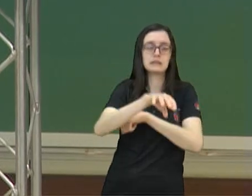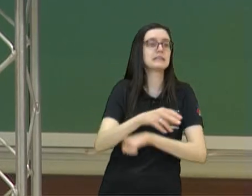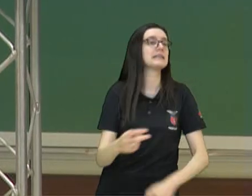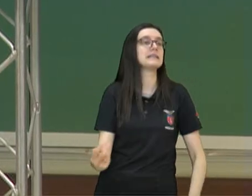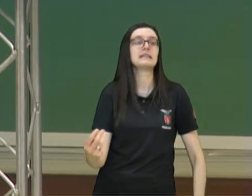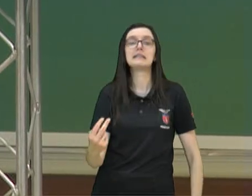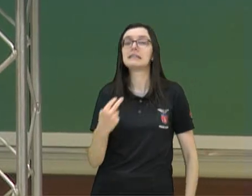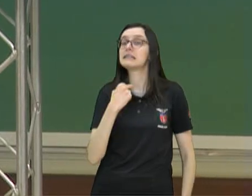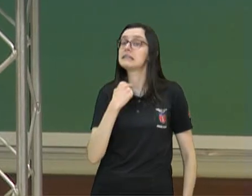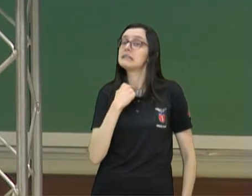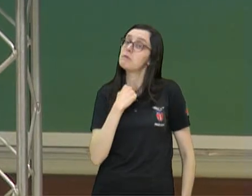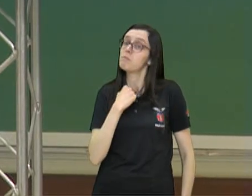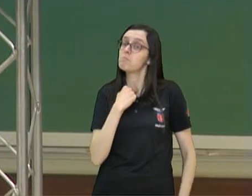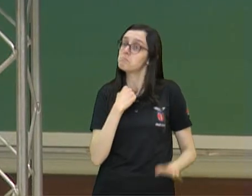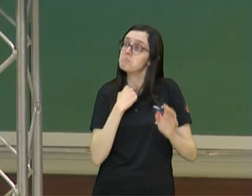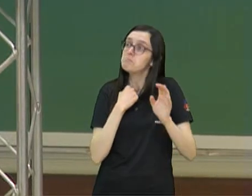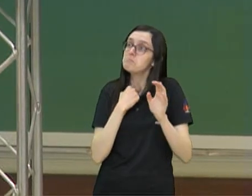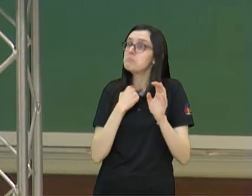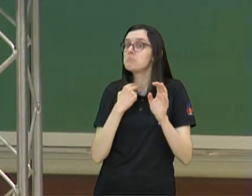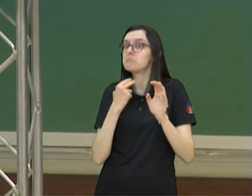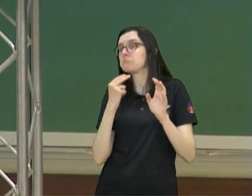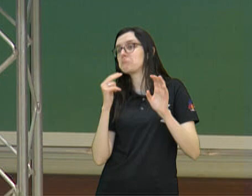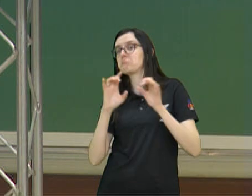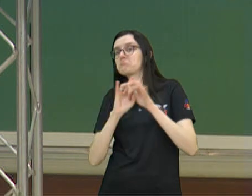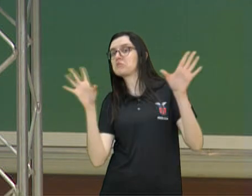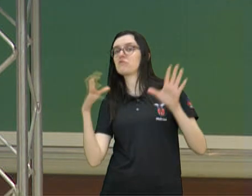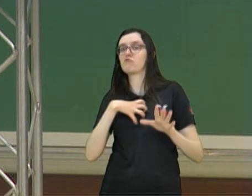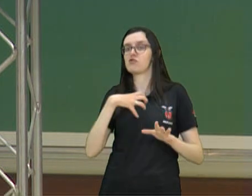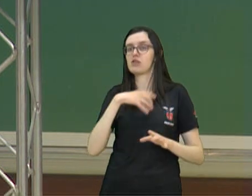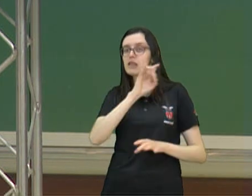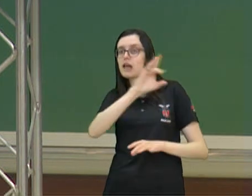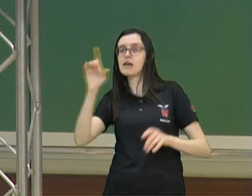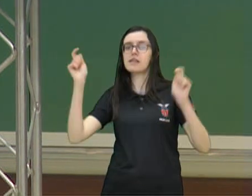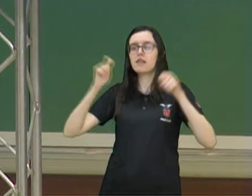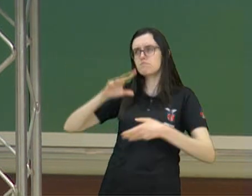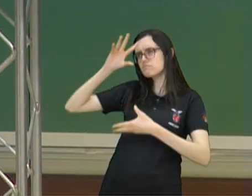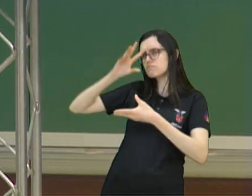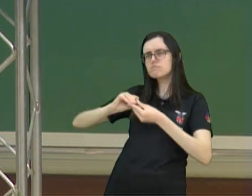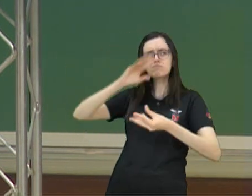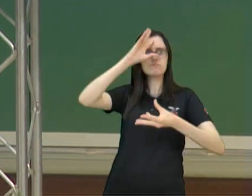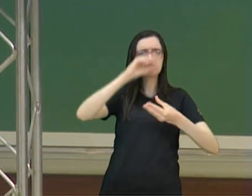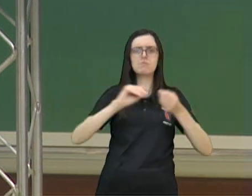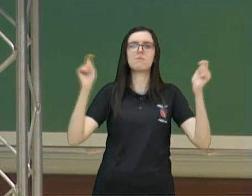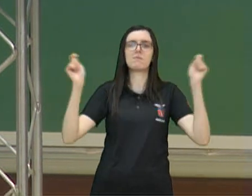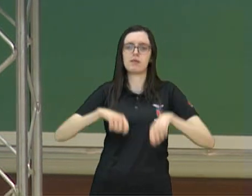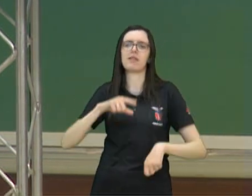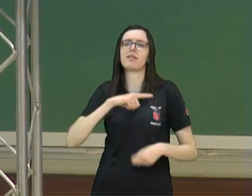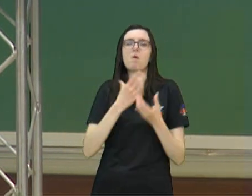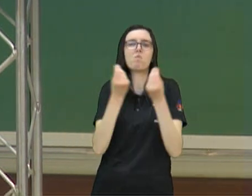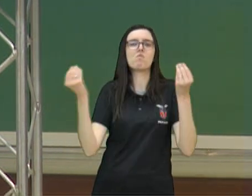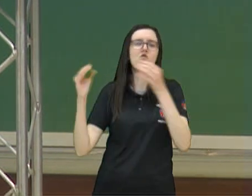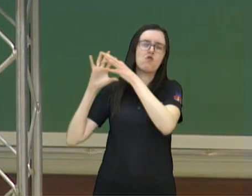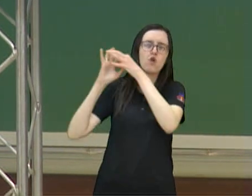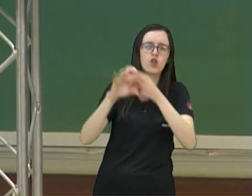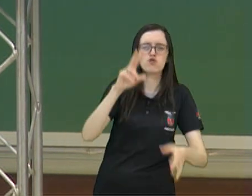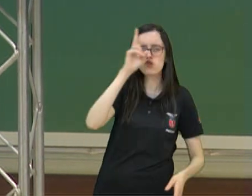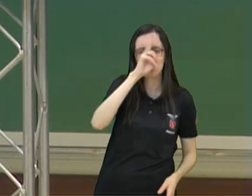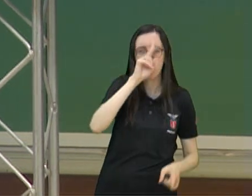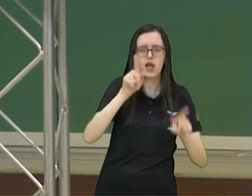de interpretação. Lembrando que nós temos ali o eu lírico, então essas interpretações, ela tem muito de contexto